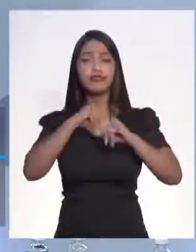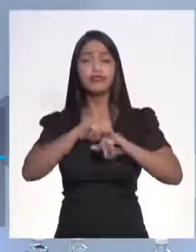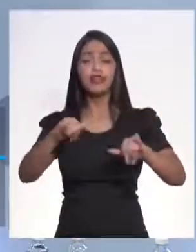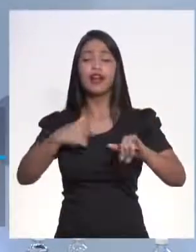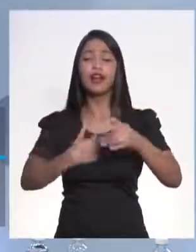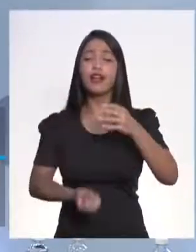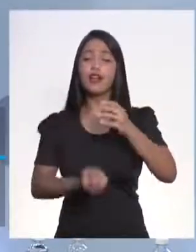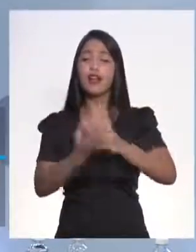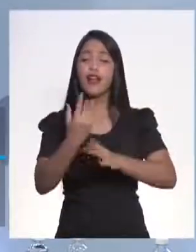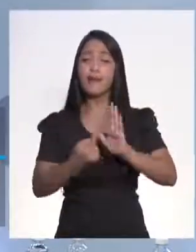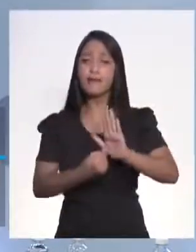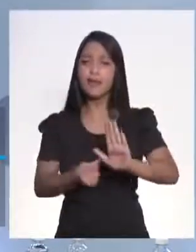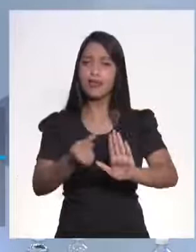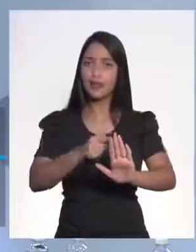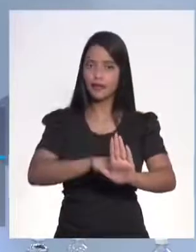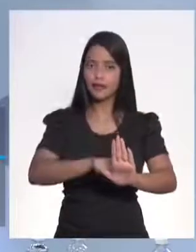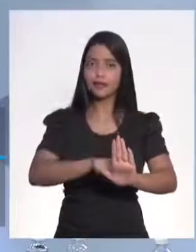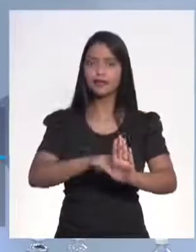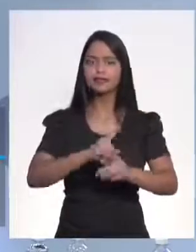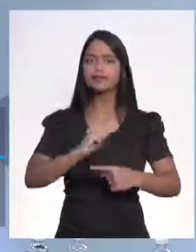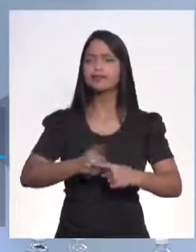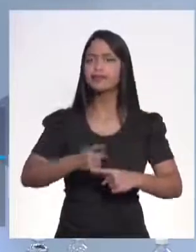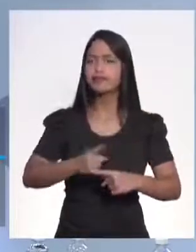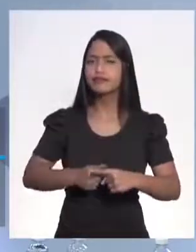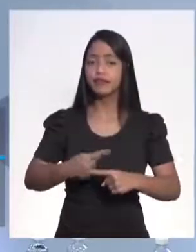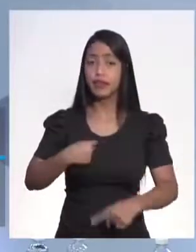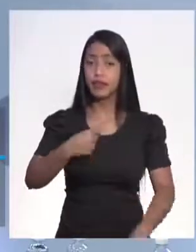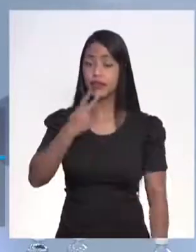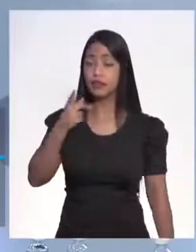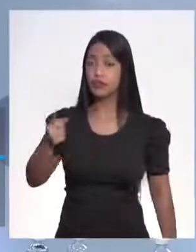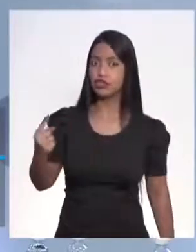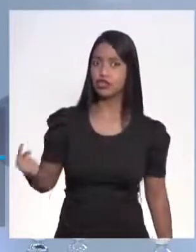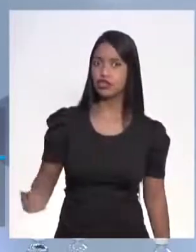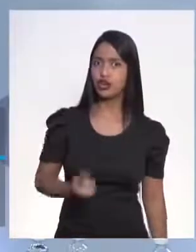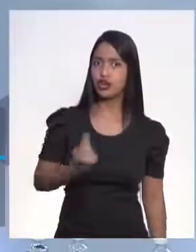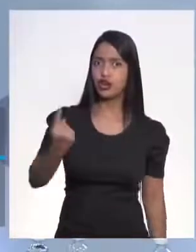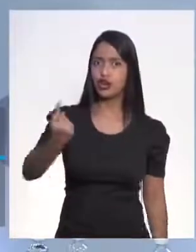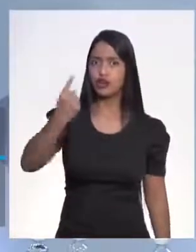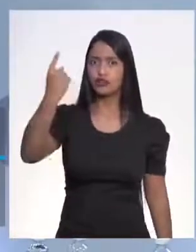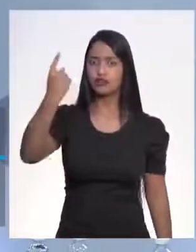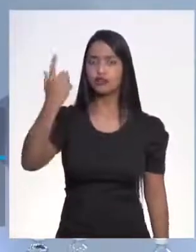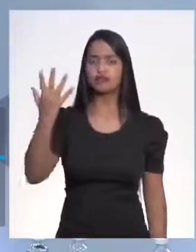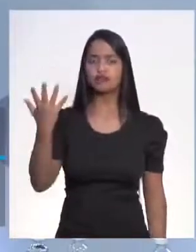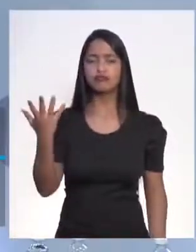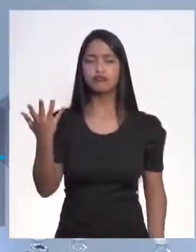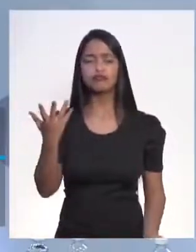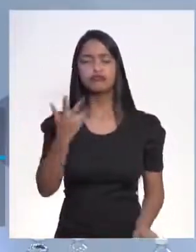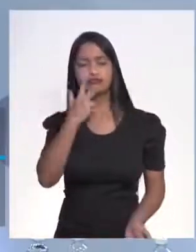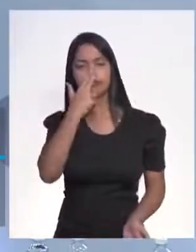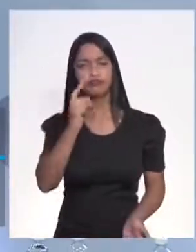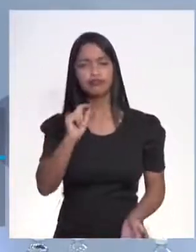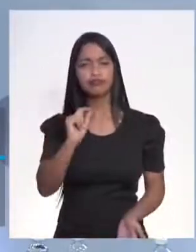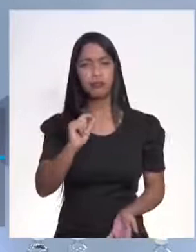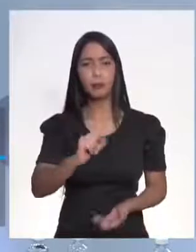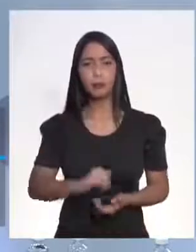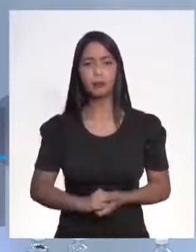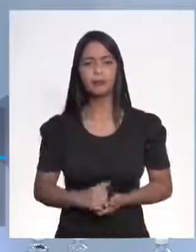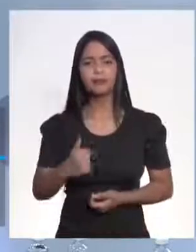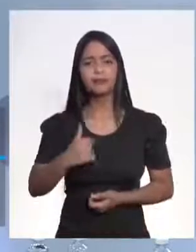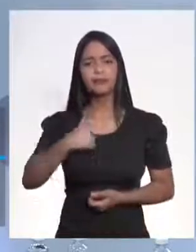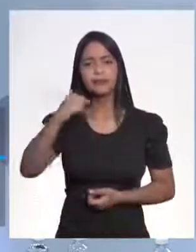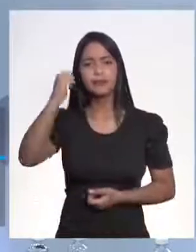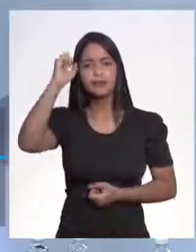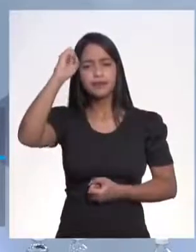cria uma metáfora porque porque quando eu digo que alguém é gigante que é imenso eu me é eu me eu me